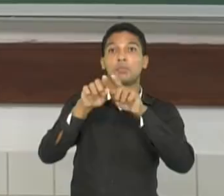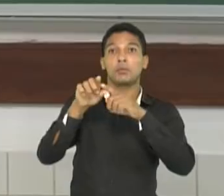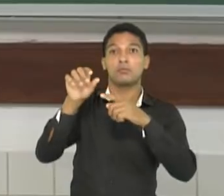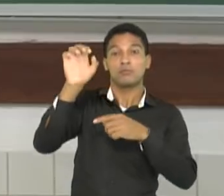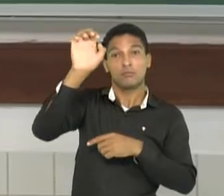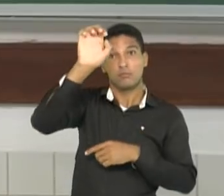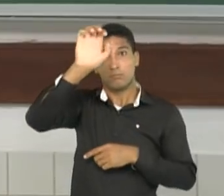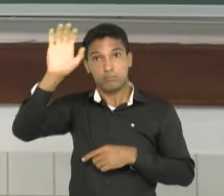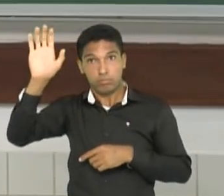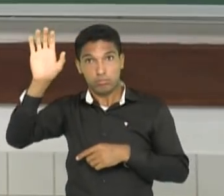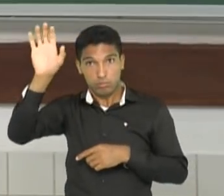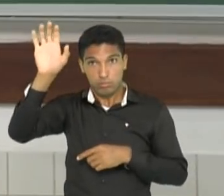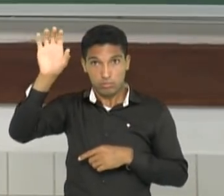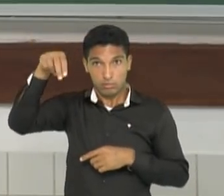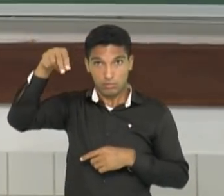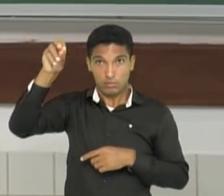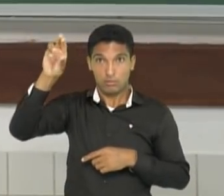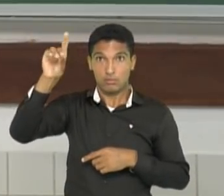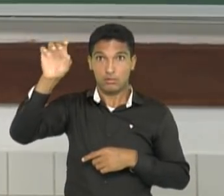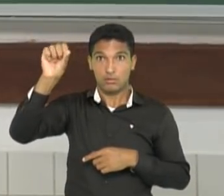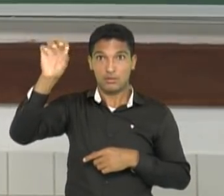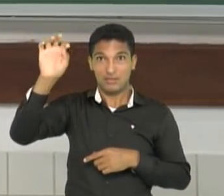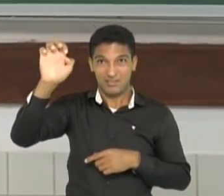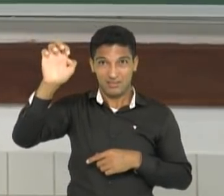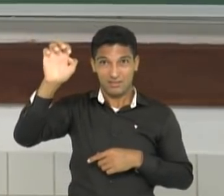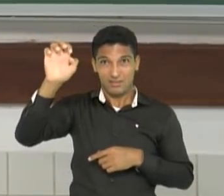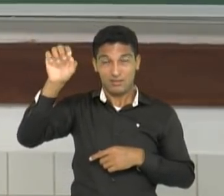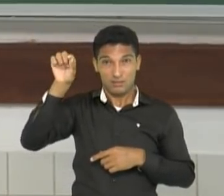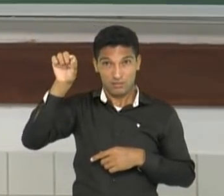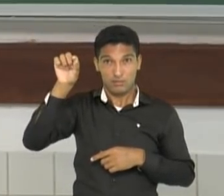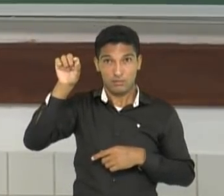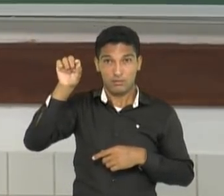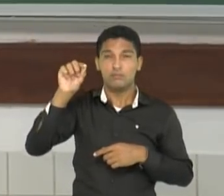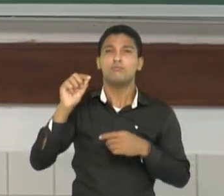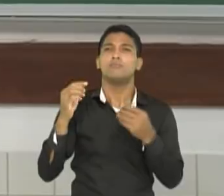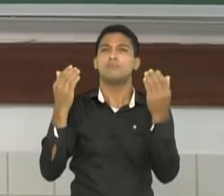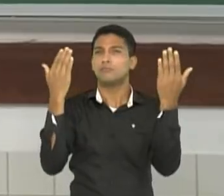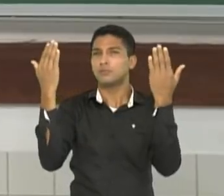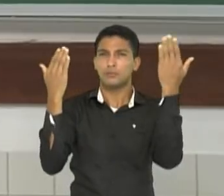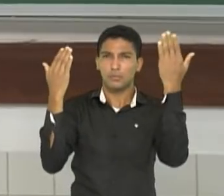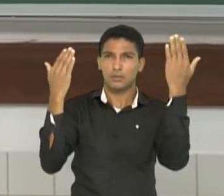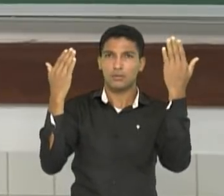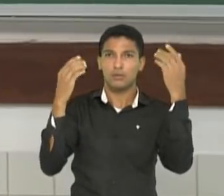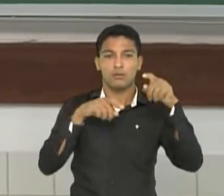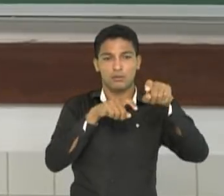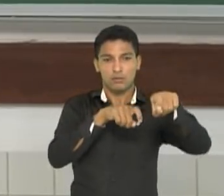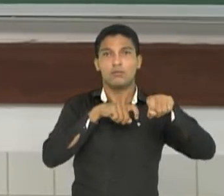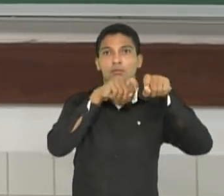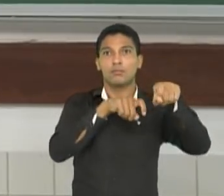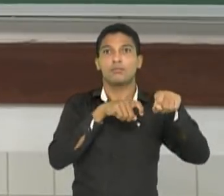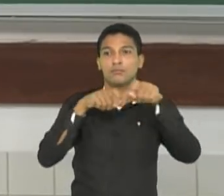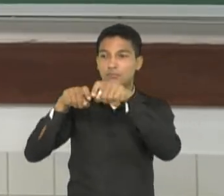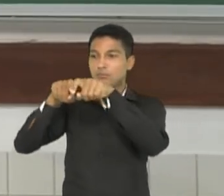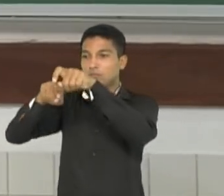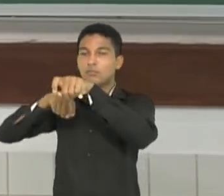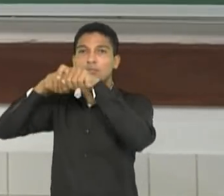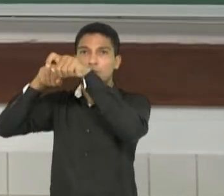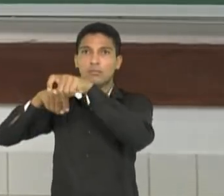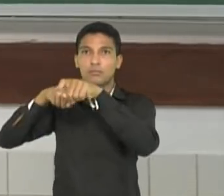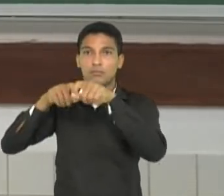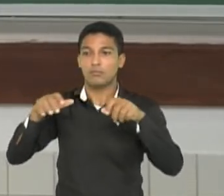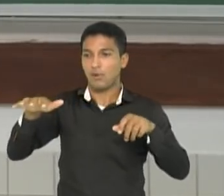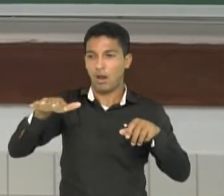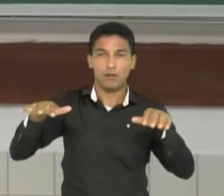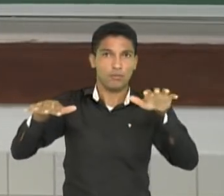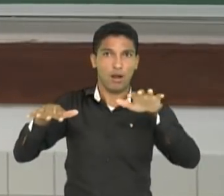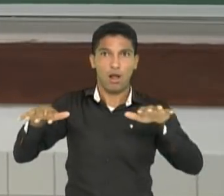nossa atividade era justamente isso. Eu posso comparar atividades de uma e da outra, há semelhanças, há diferenças? Então vamos entender